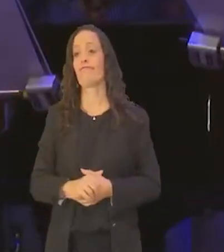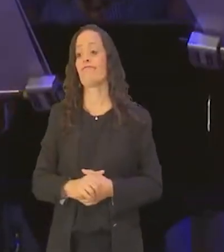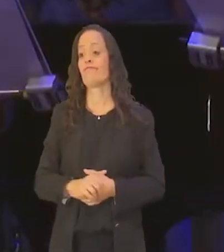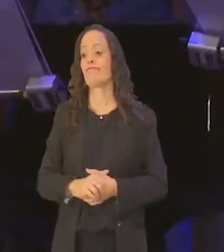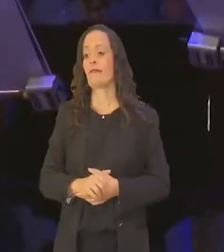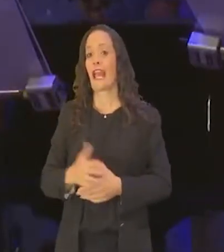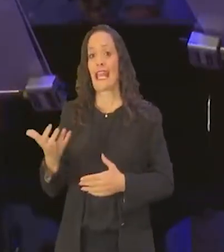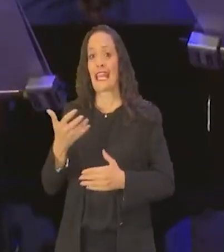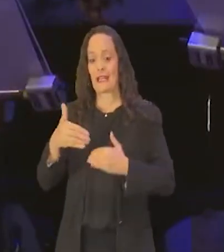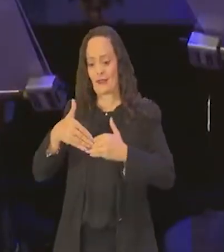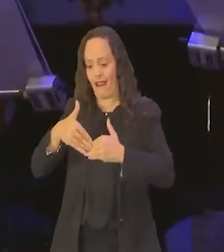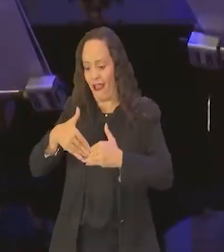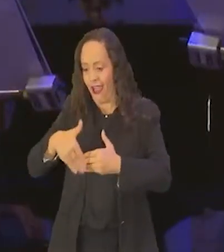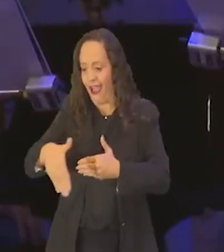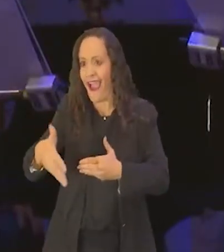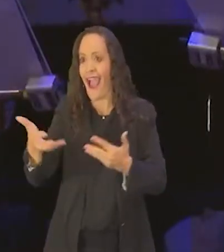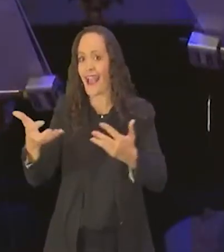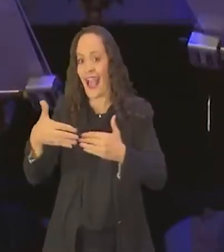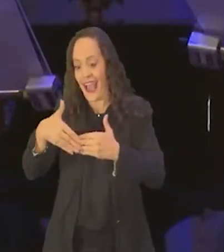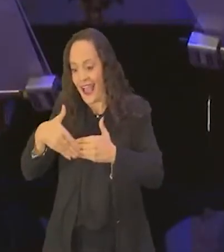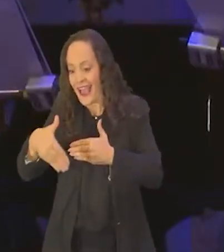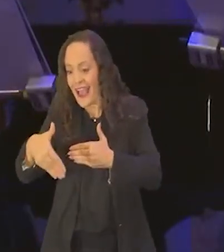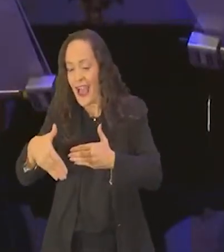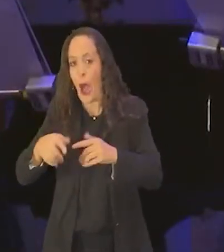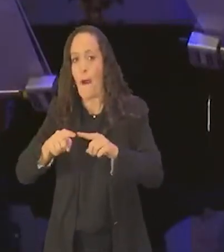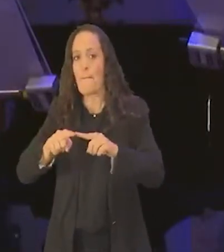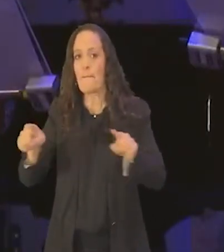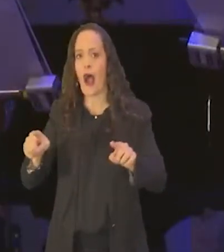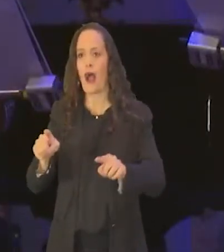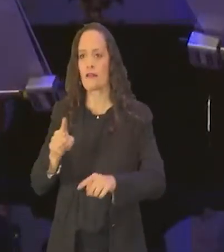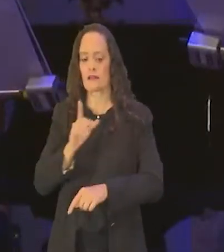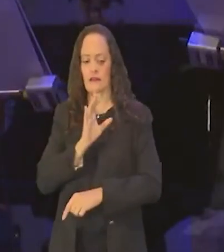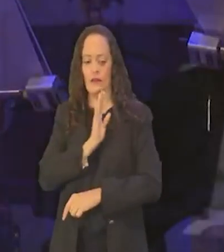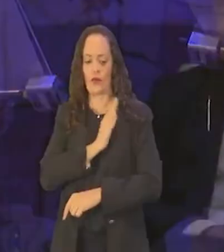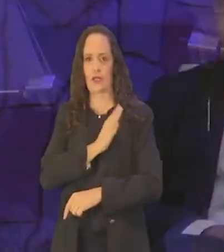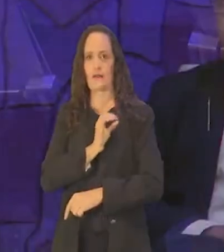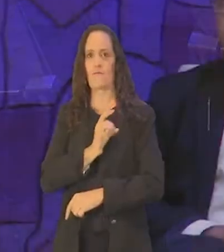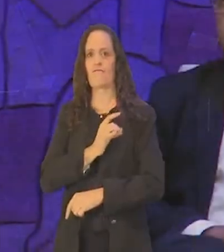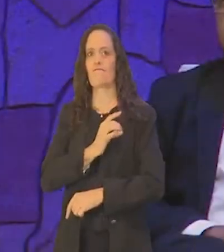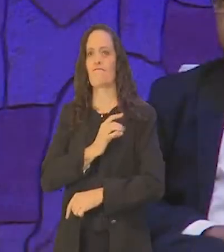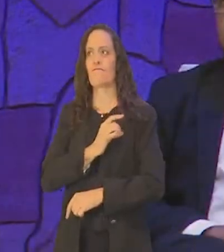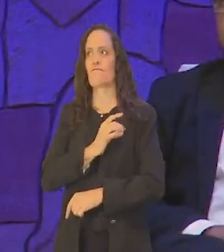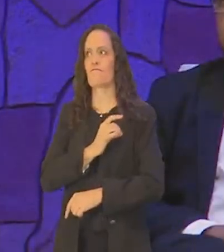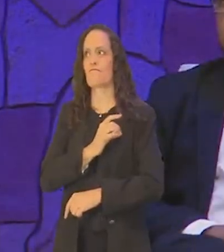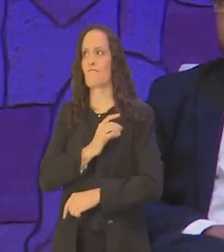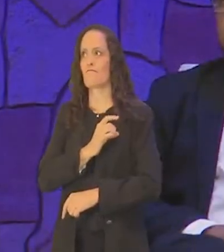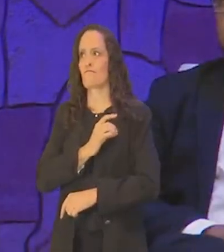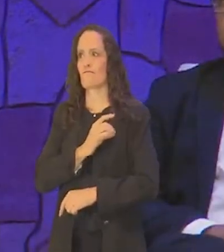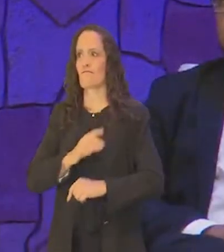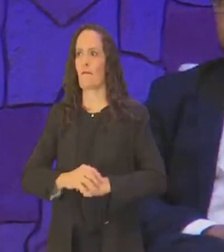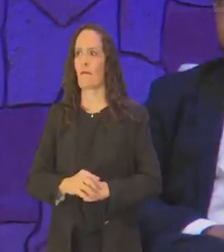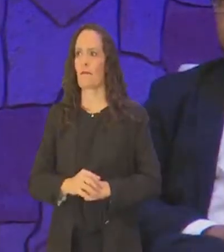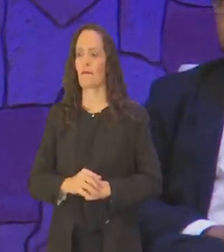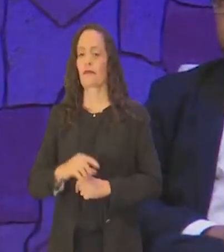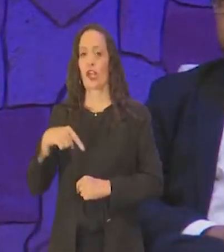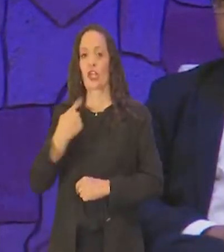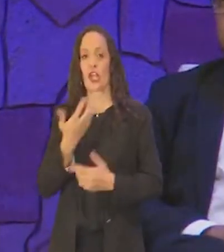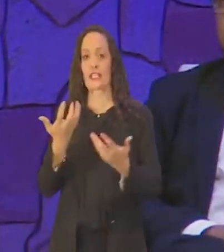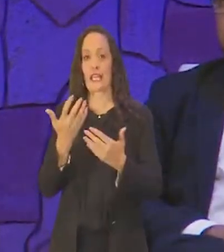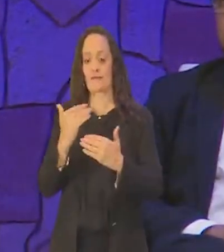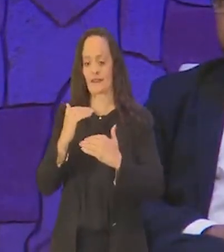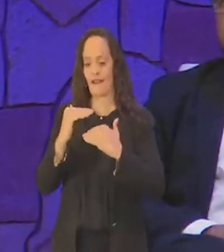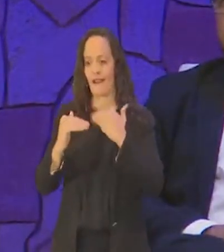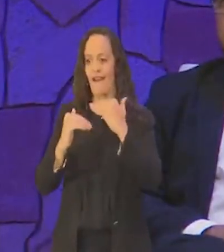queremos avançar, mas convivemos com medo no nosso coração. Desejamos crescer,